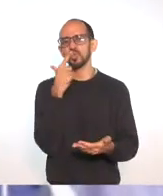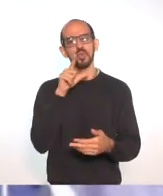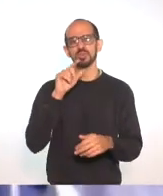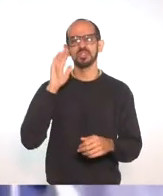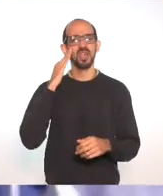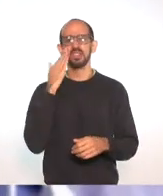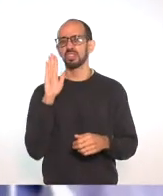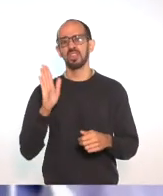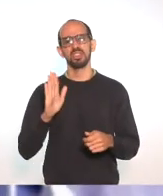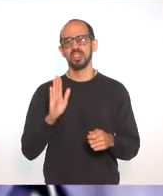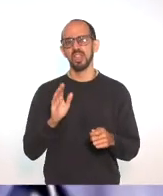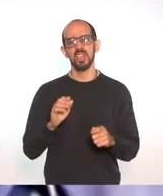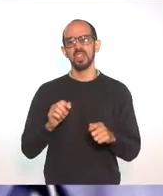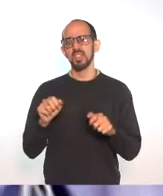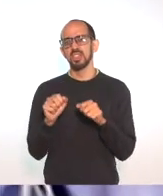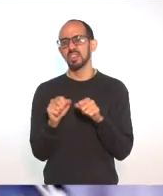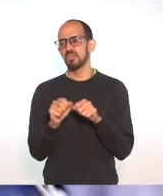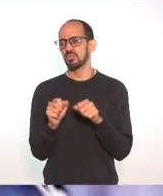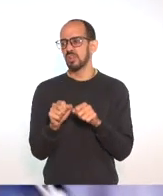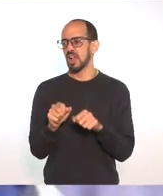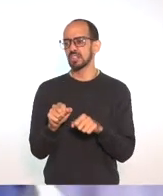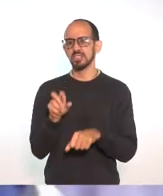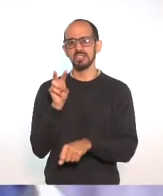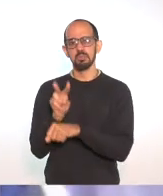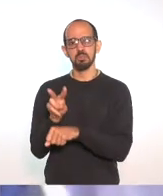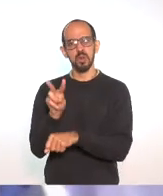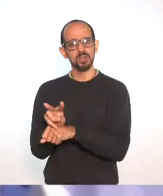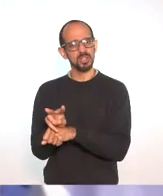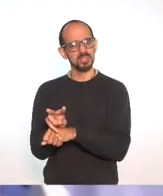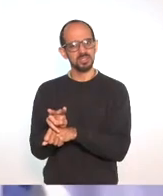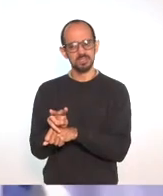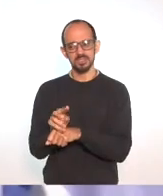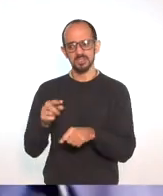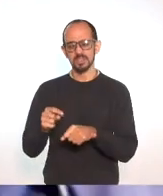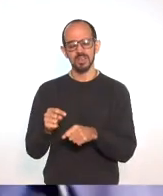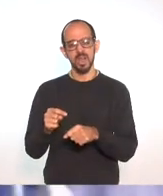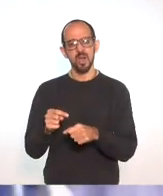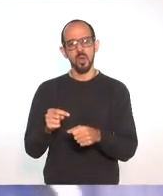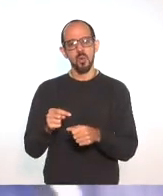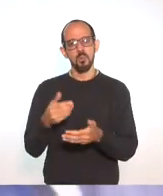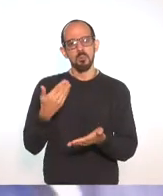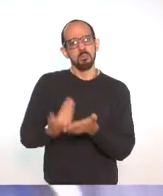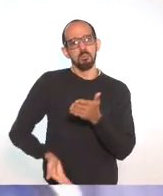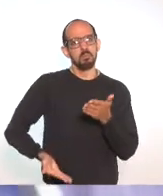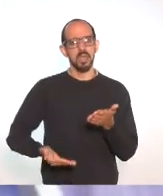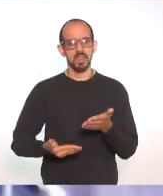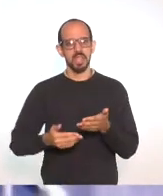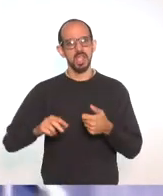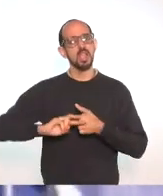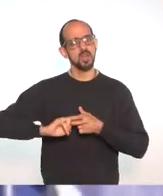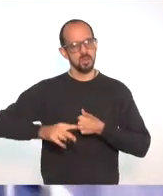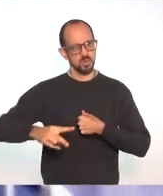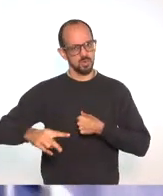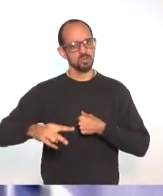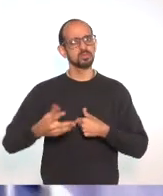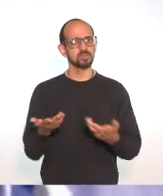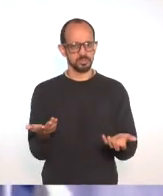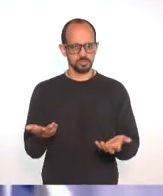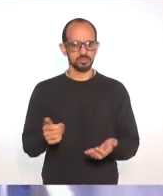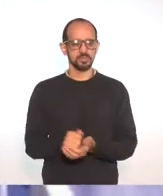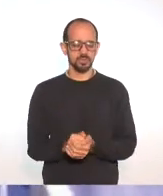absolutamente enxerga que as medidas de proteger proteção que a gente tanto precisa e que tanto se faz necessário